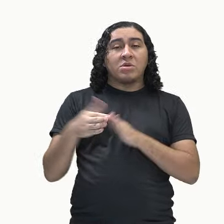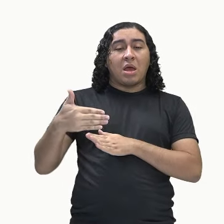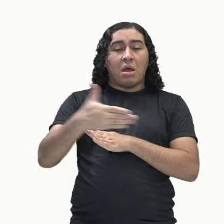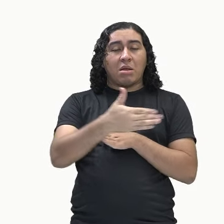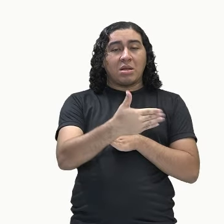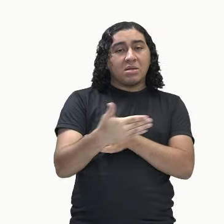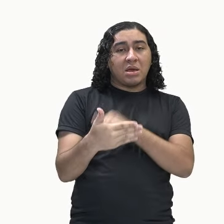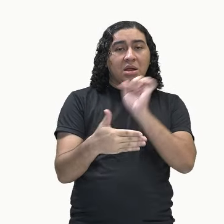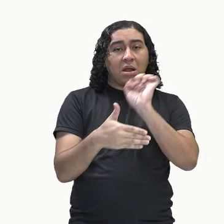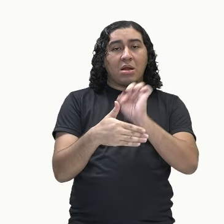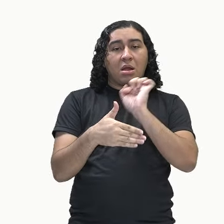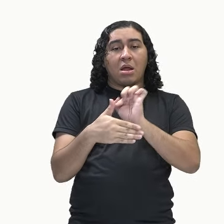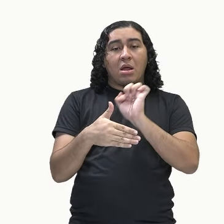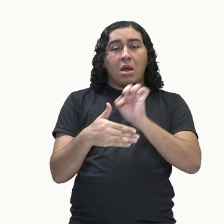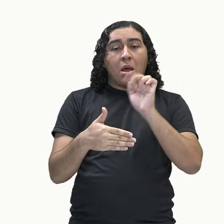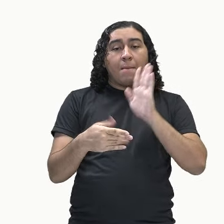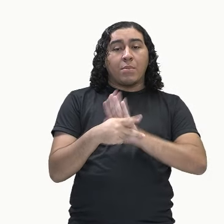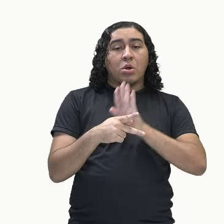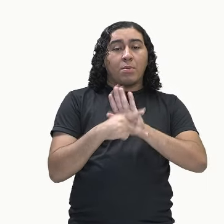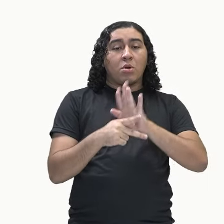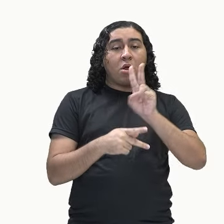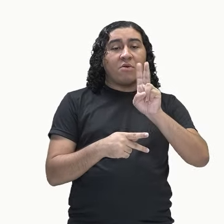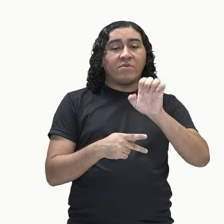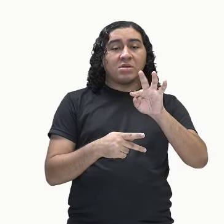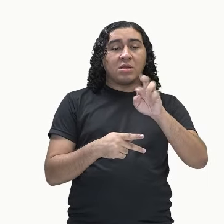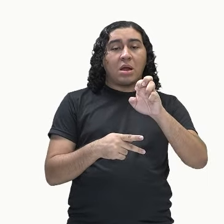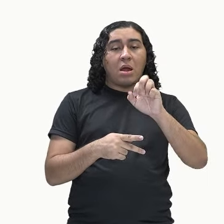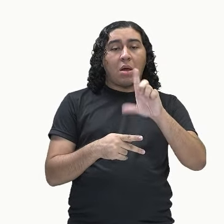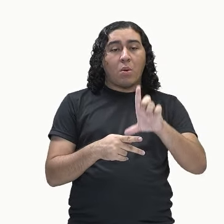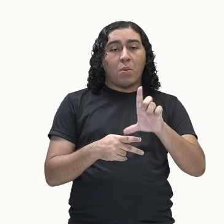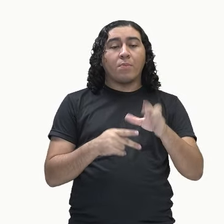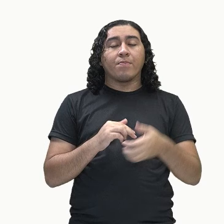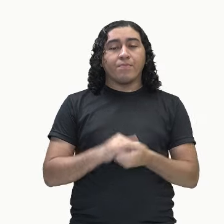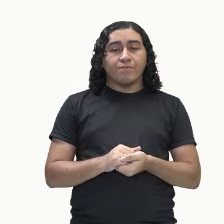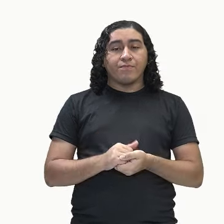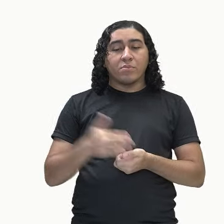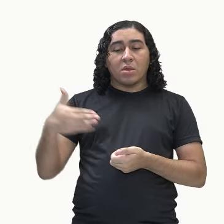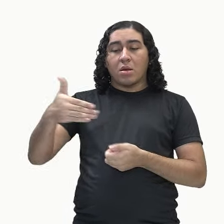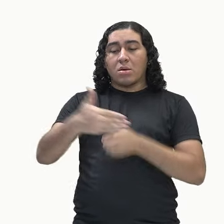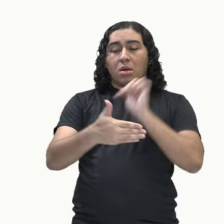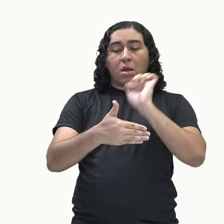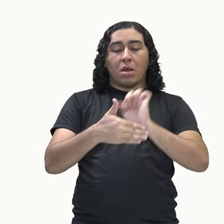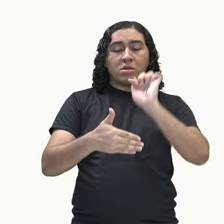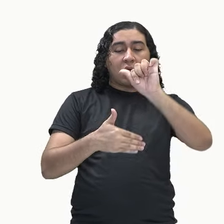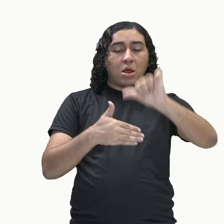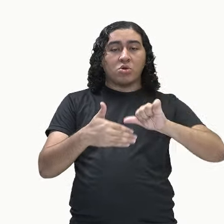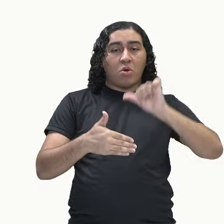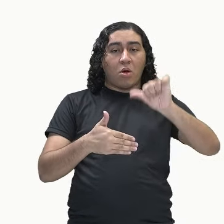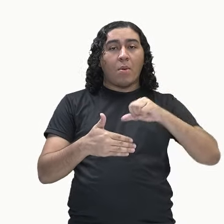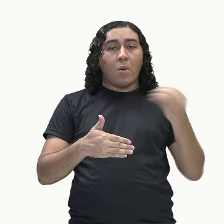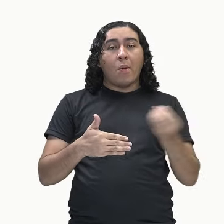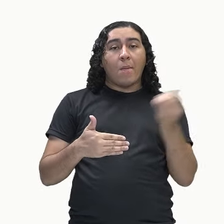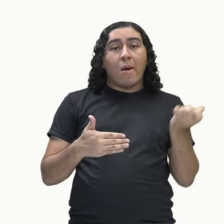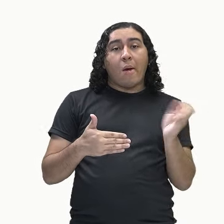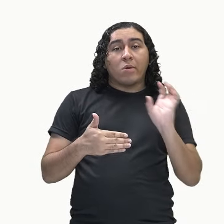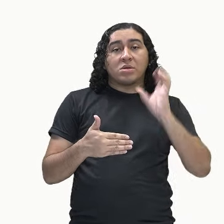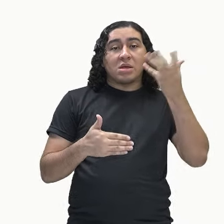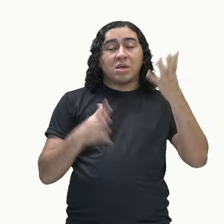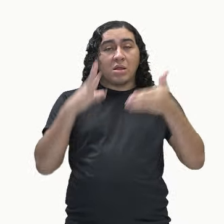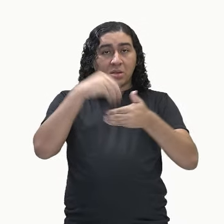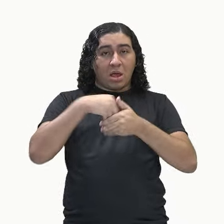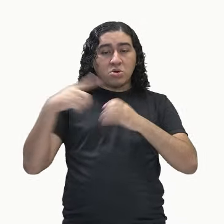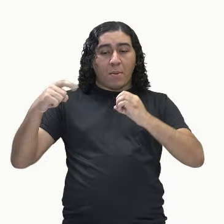nadadeira ventral dessa espécie, onde ela vai se transformar nesse claspe por processo de fecundação interna.